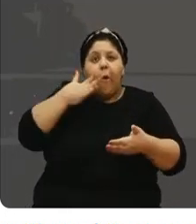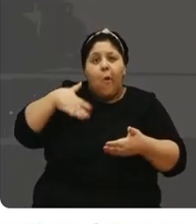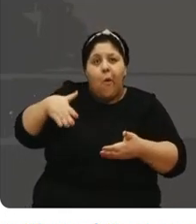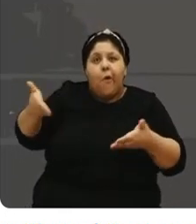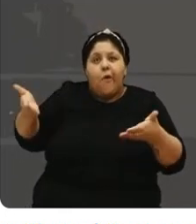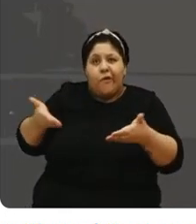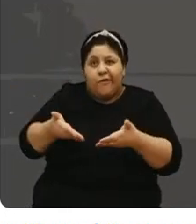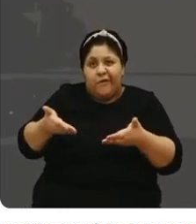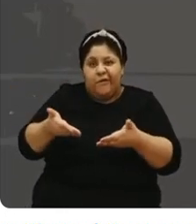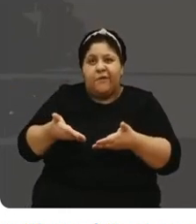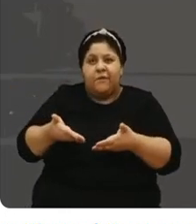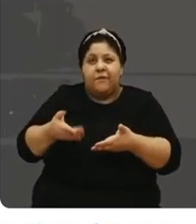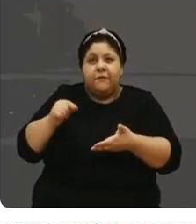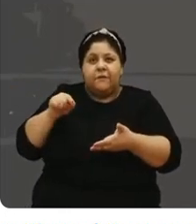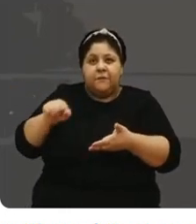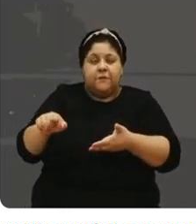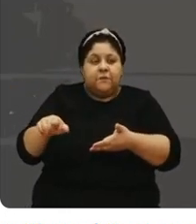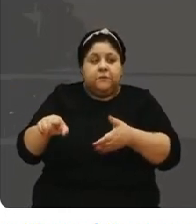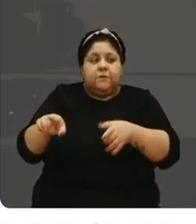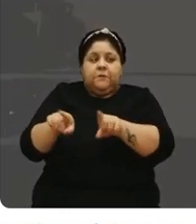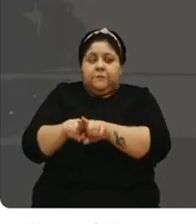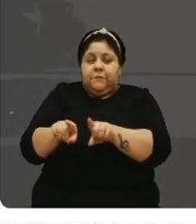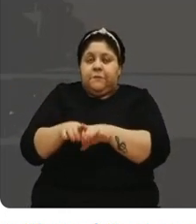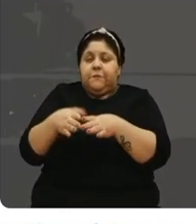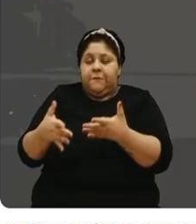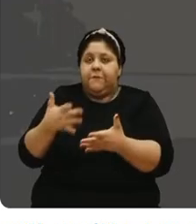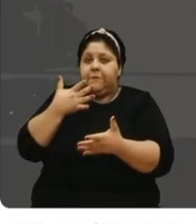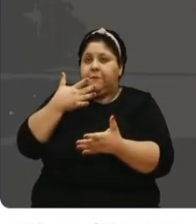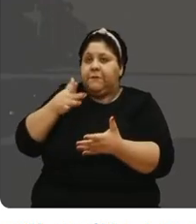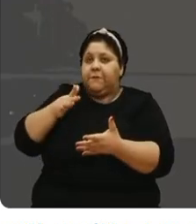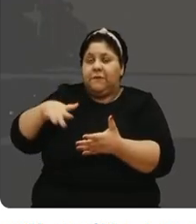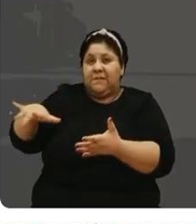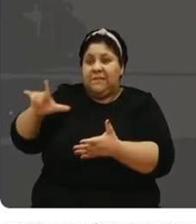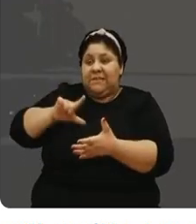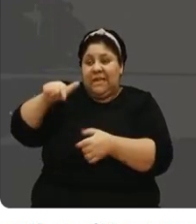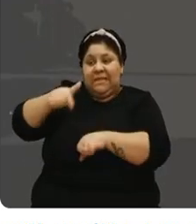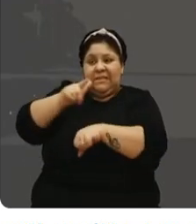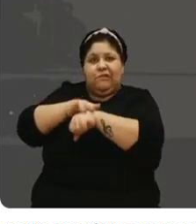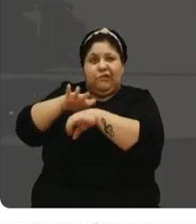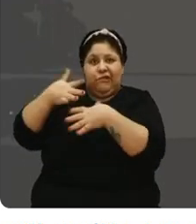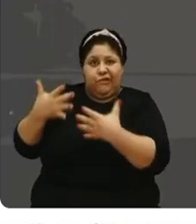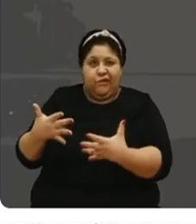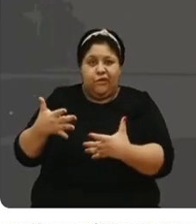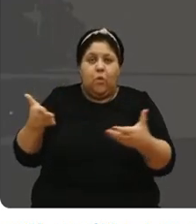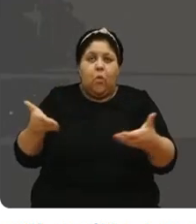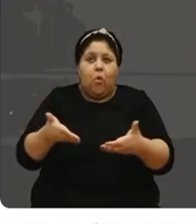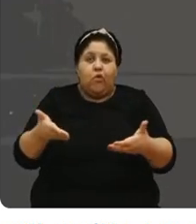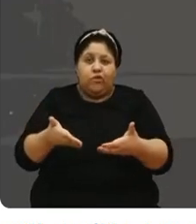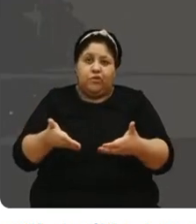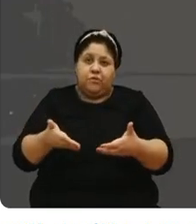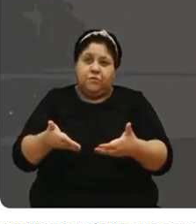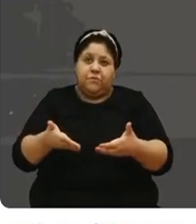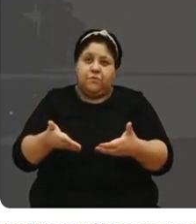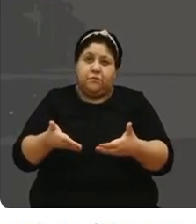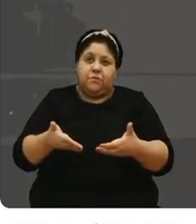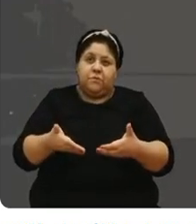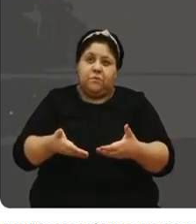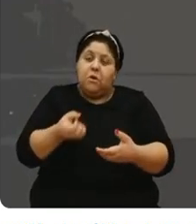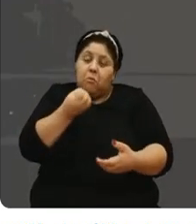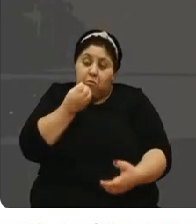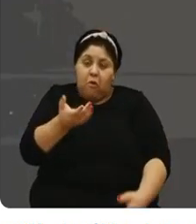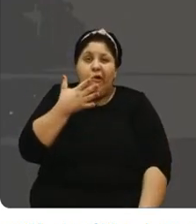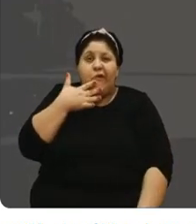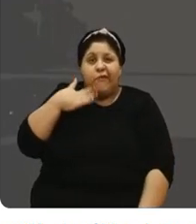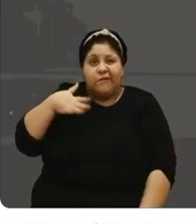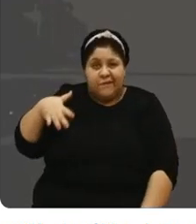propriamente vacinada, ela mesma vacinada. Então, são crianças que estão tendo essas doenças. Então, aqui eu já tenho 2